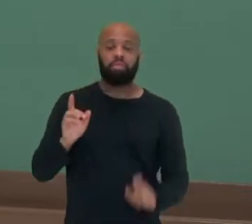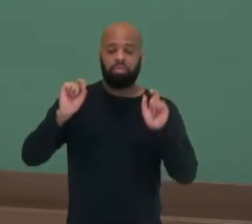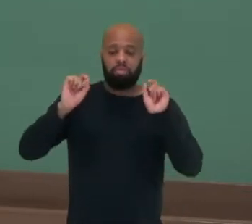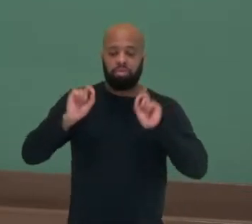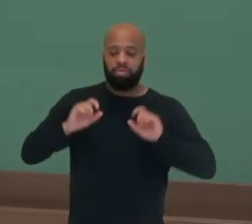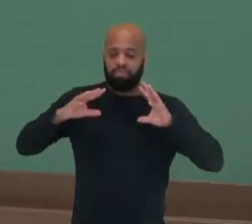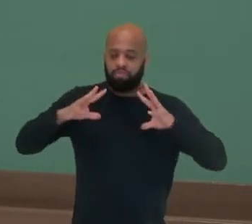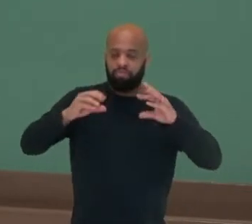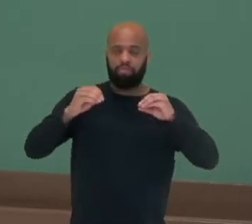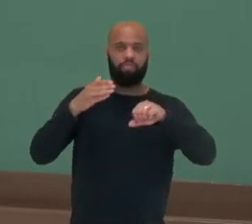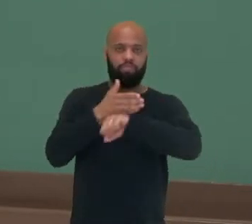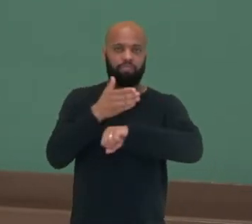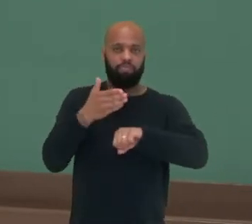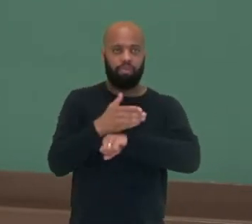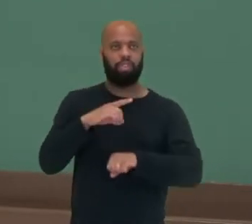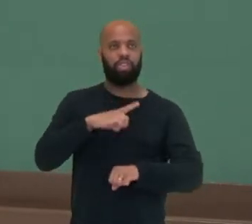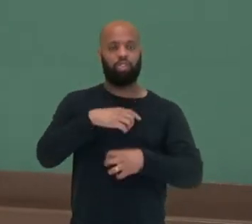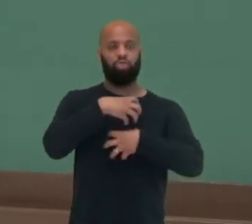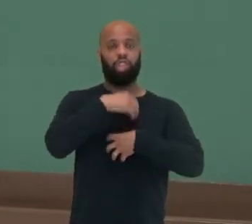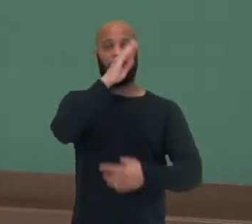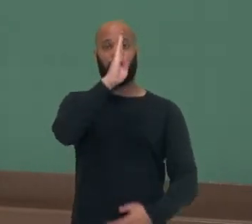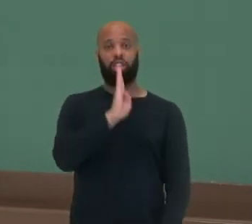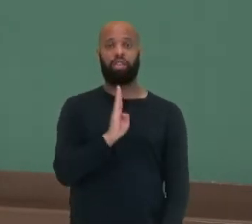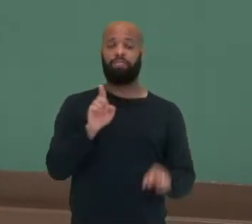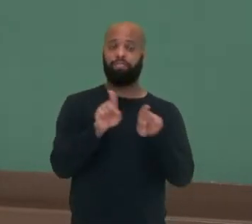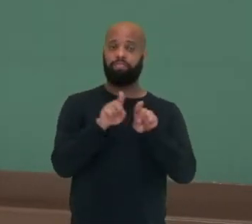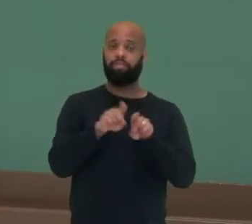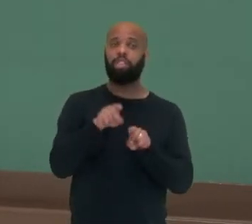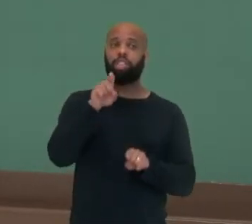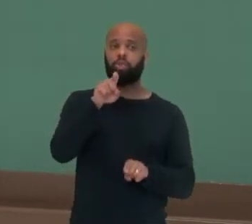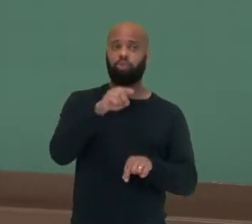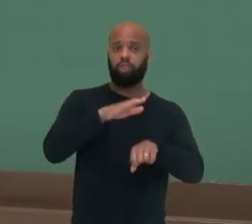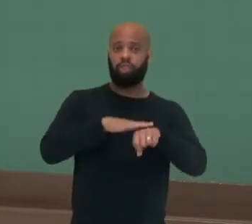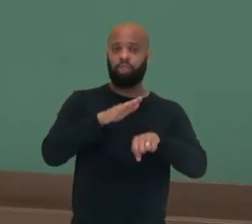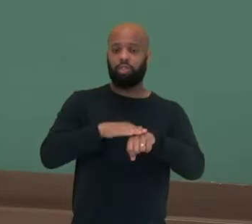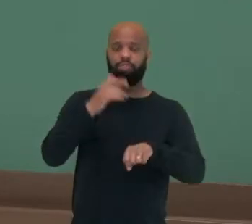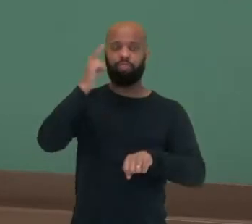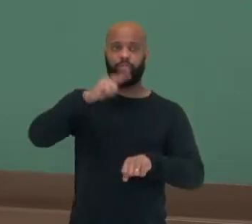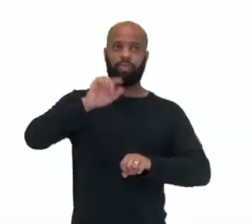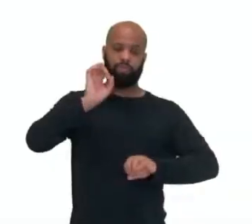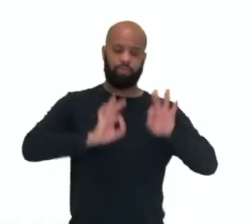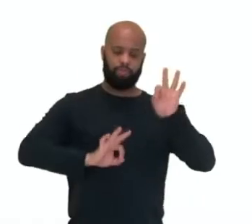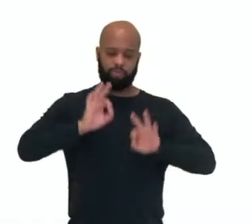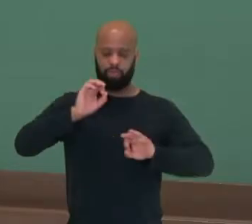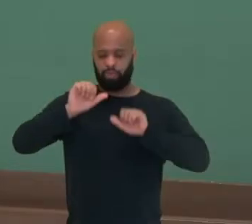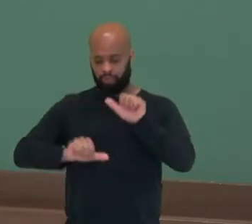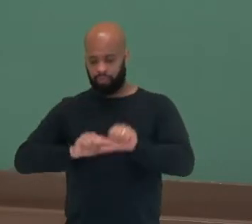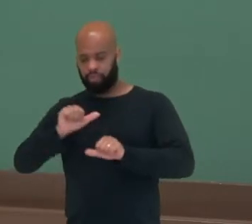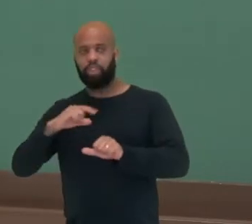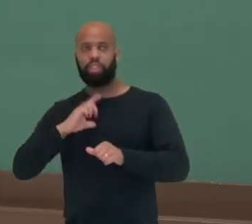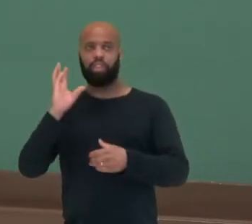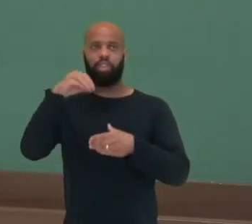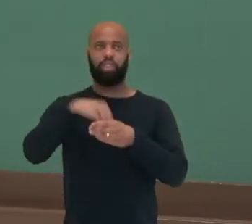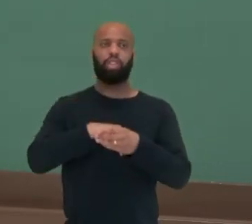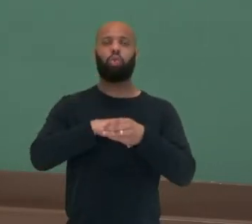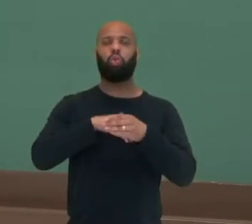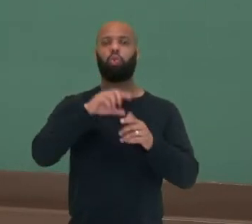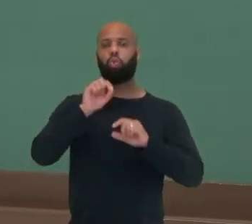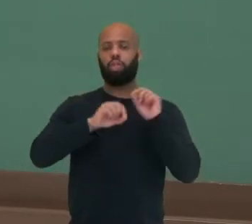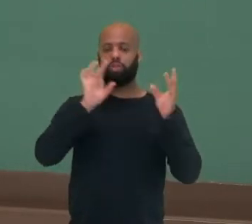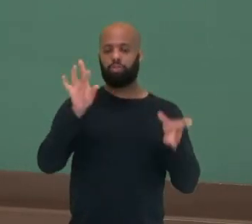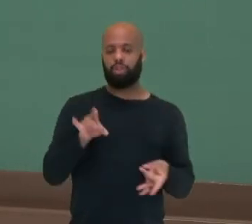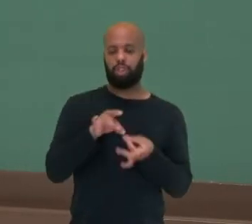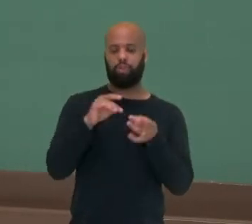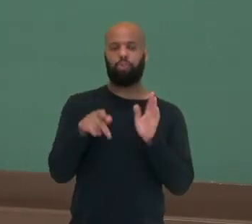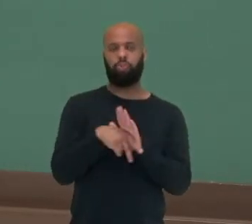né? E tem até formatos gratuitos e que você mesmo vai poder alterar dentro das especificidades da sua